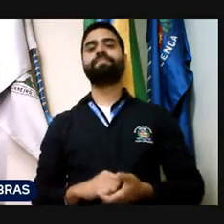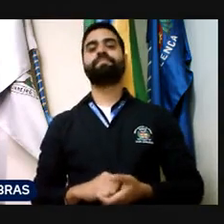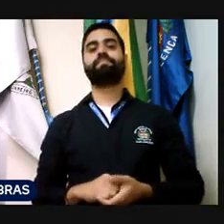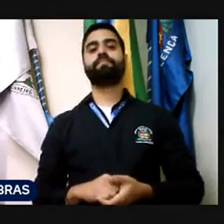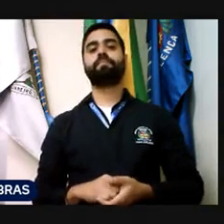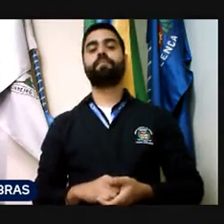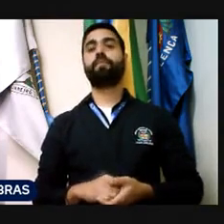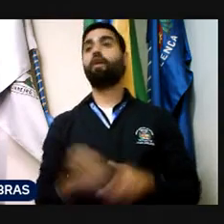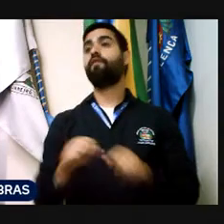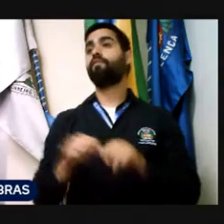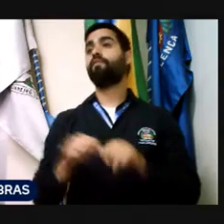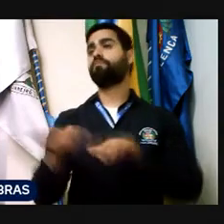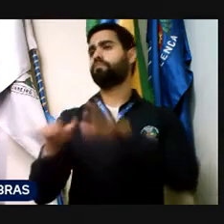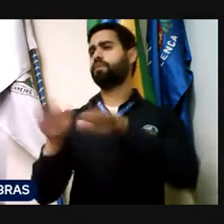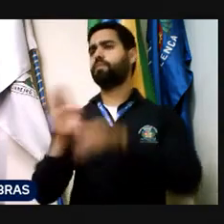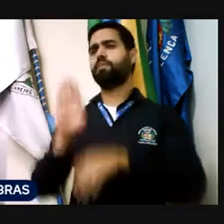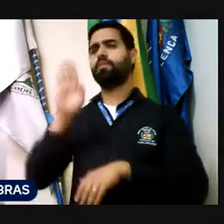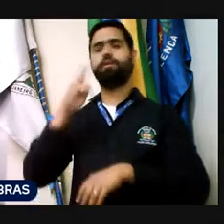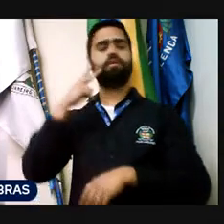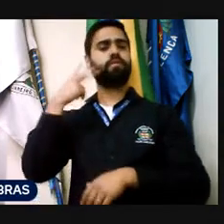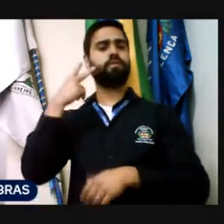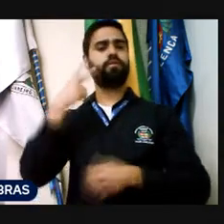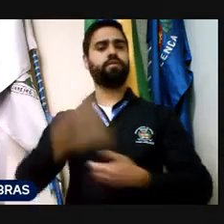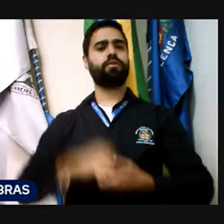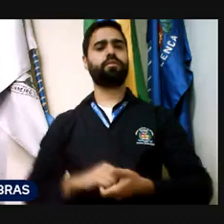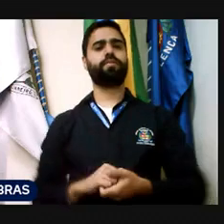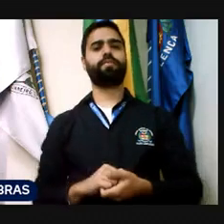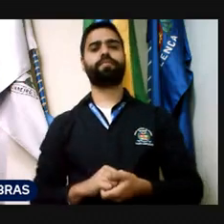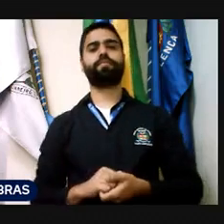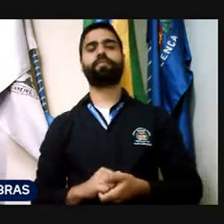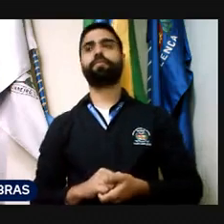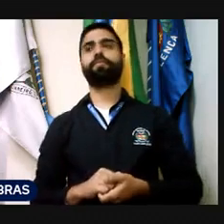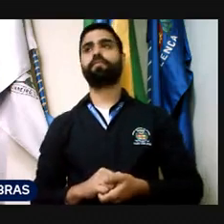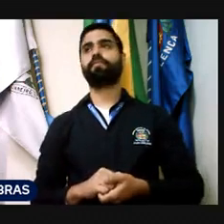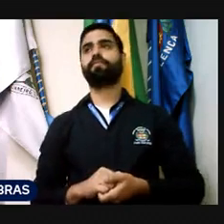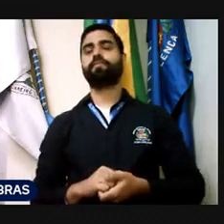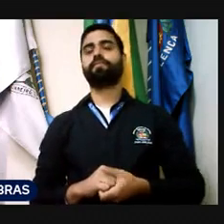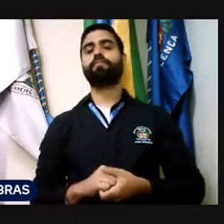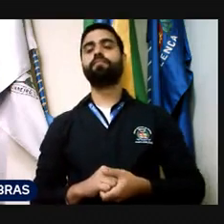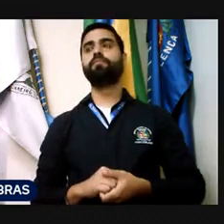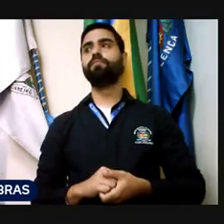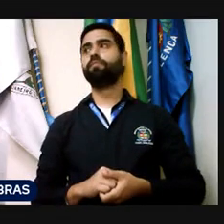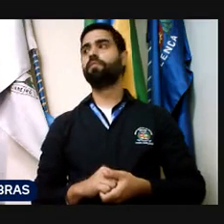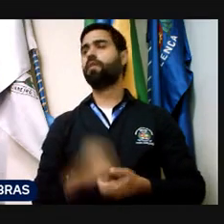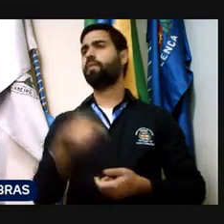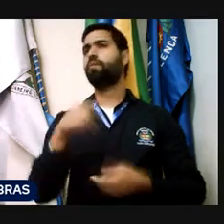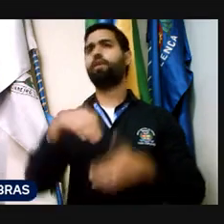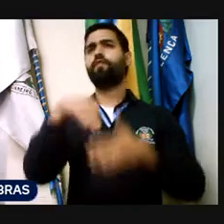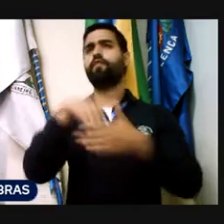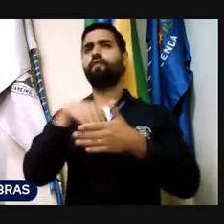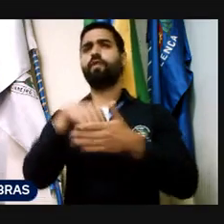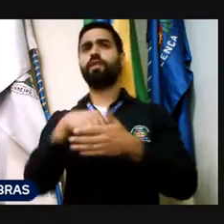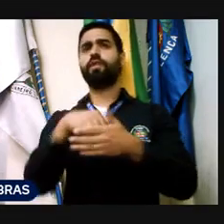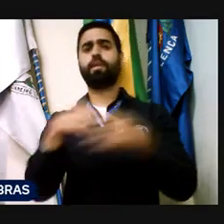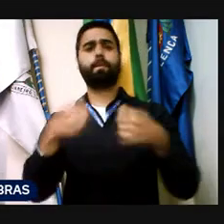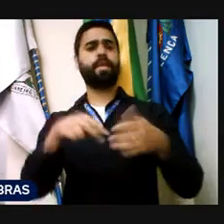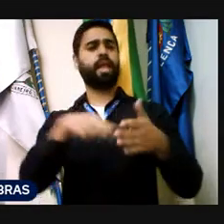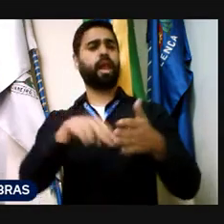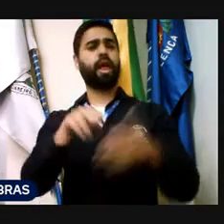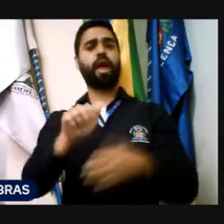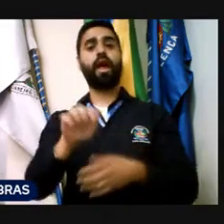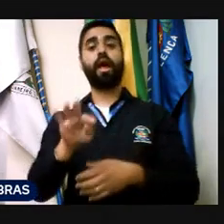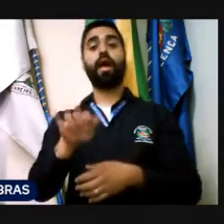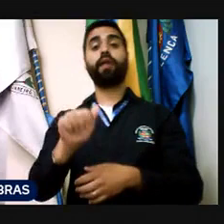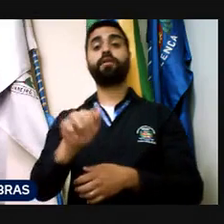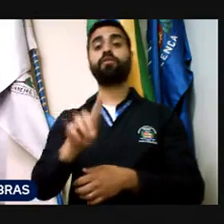Farei a chamada dos senhores vereadores para posteriormente votarmos a dispensa da leitura da ata da sessão do